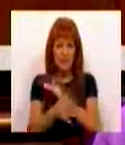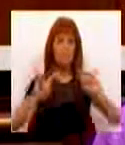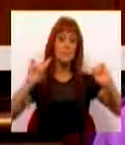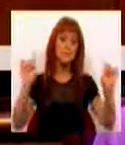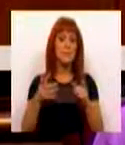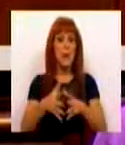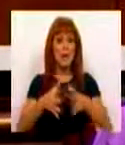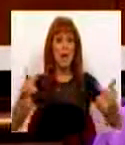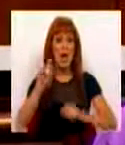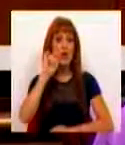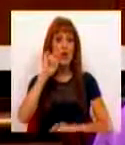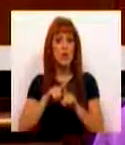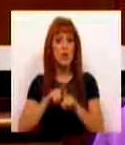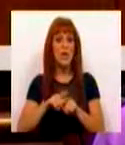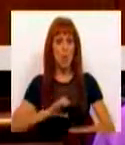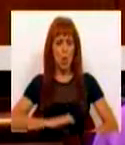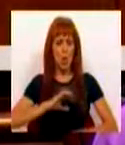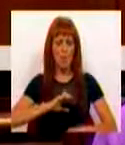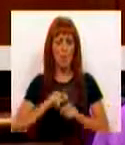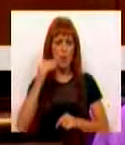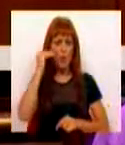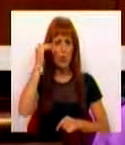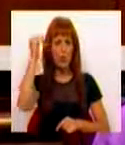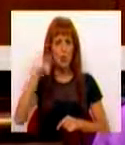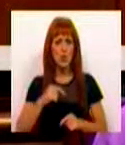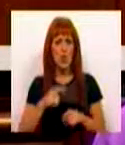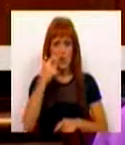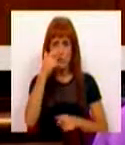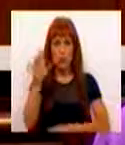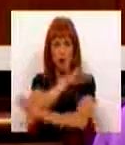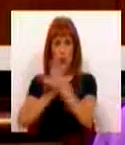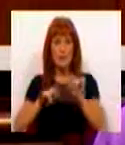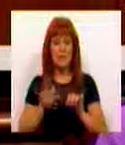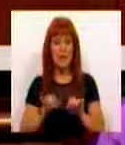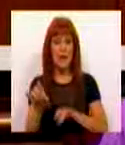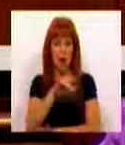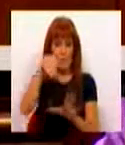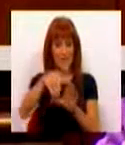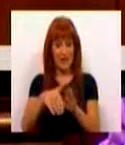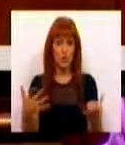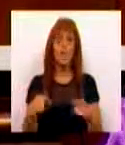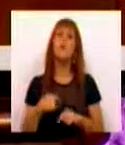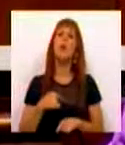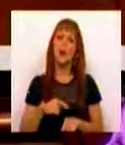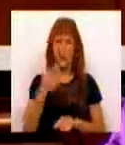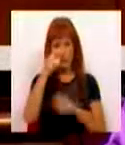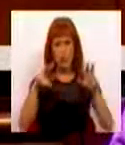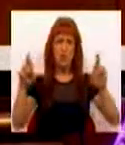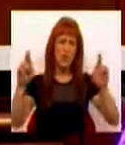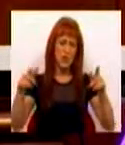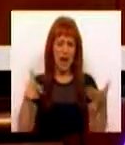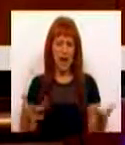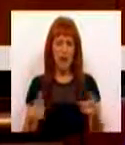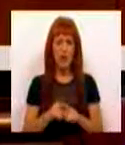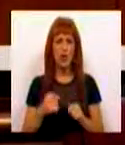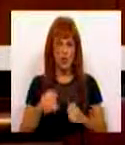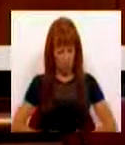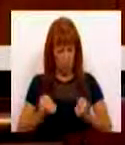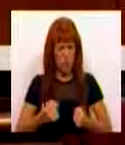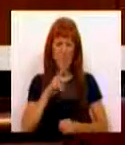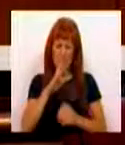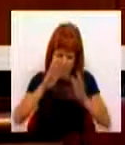suma, maior segurança e confiança no futuro dos europeus no quadro da Europa. É isso que os cidadãos desejam, é isso que temos de ser